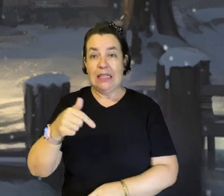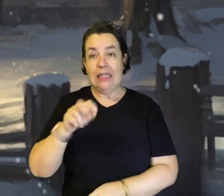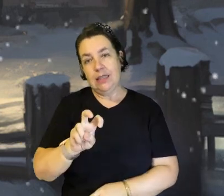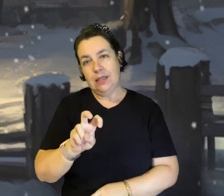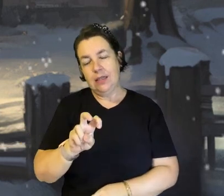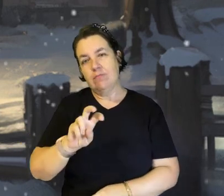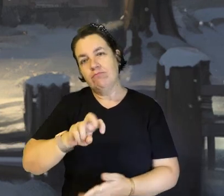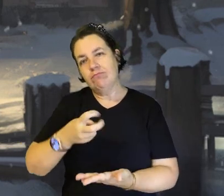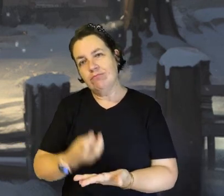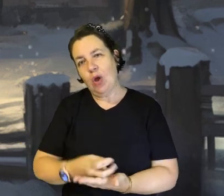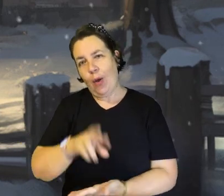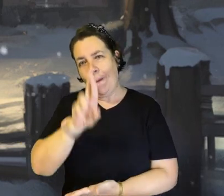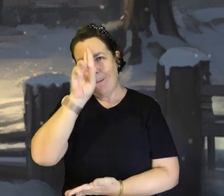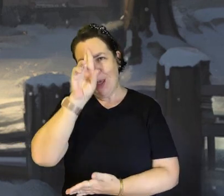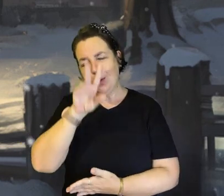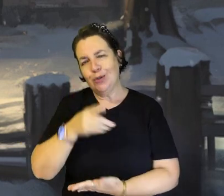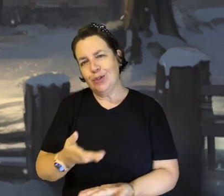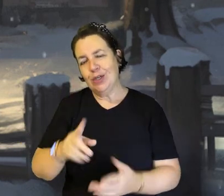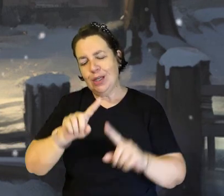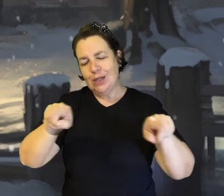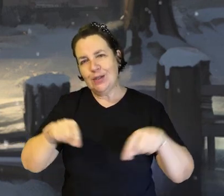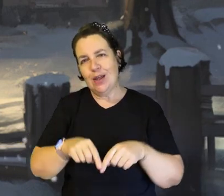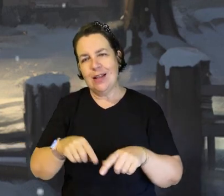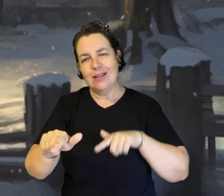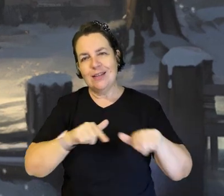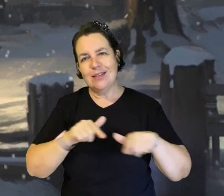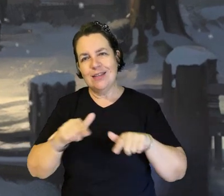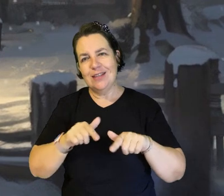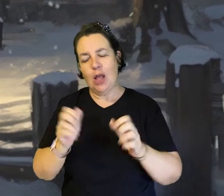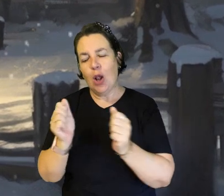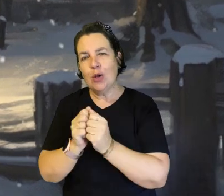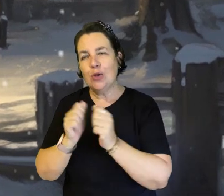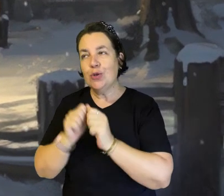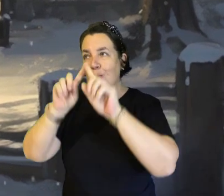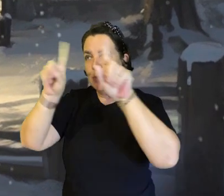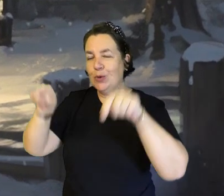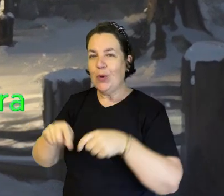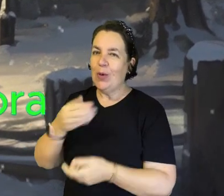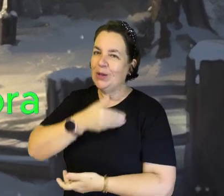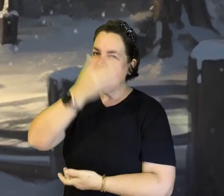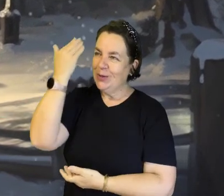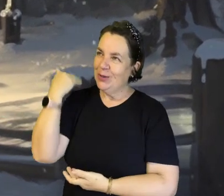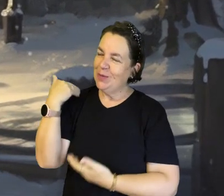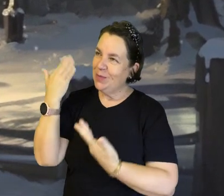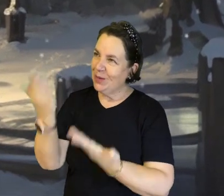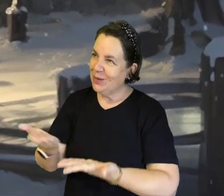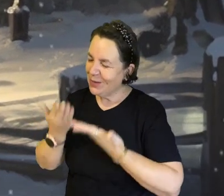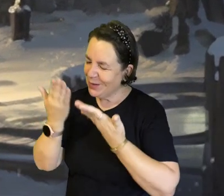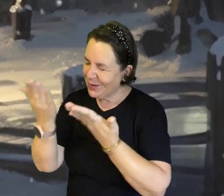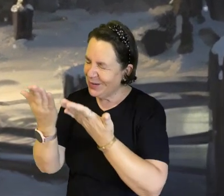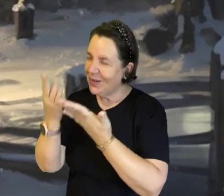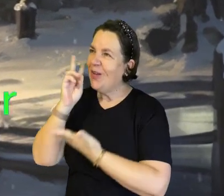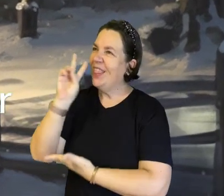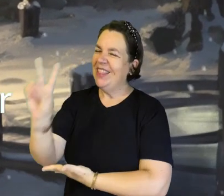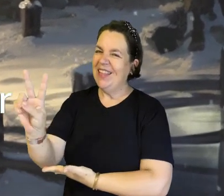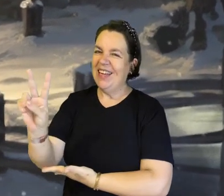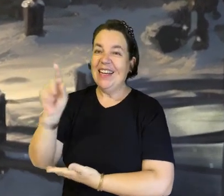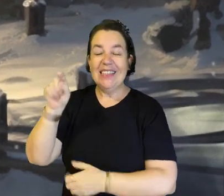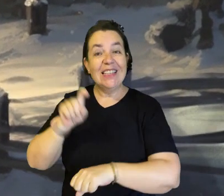de 1975, morre ao meio-dia na sua sala de trabalho, ao pé de um quadro de Nossa Senhora para o qual dirige o seu último